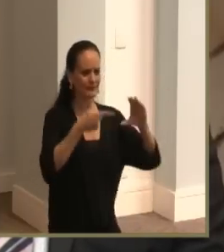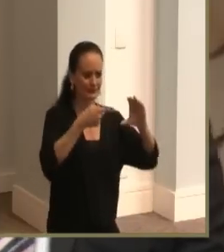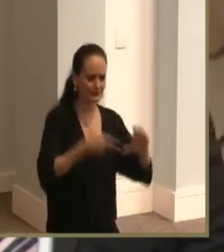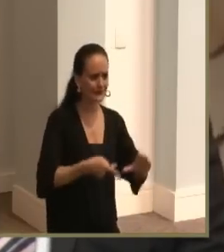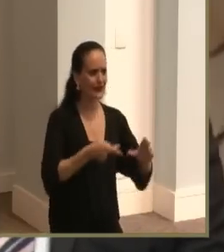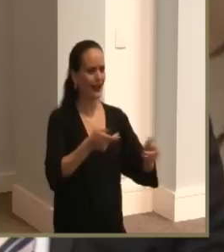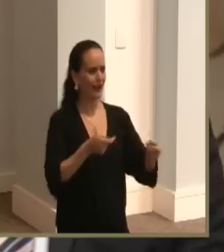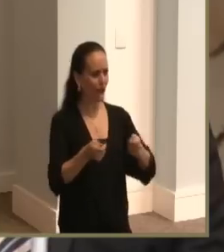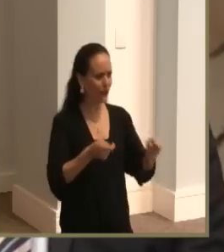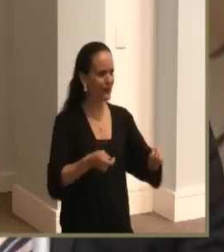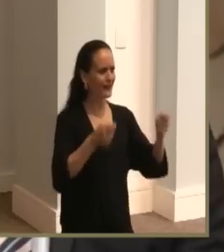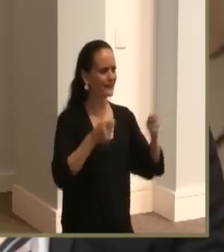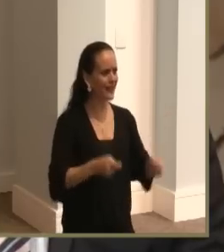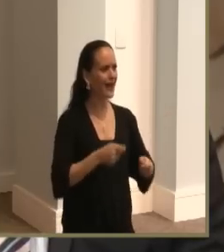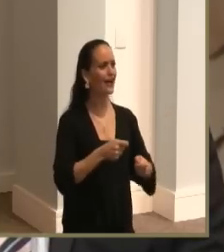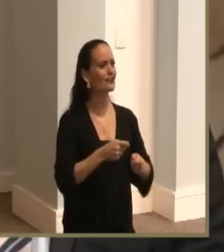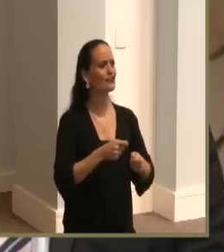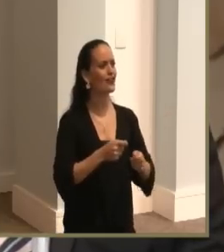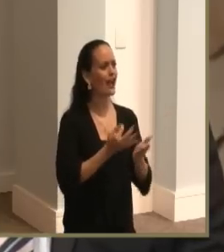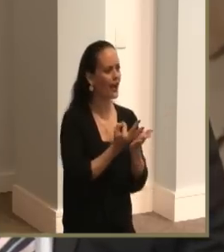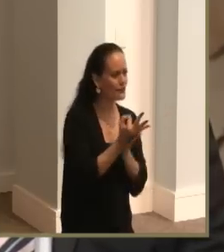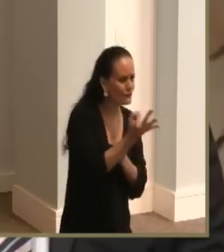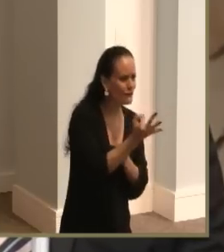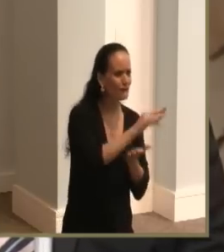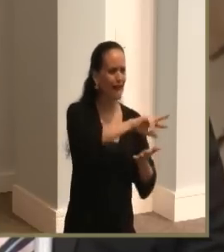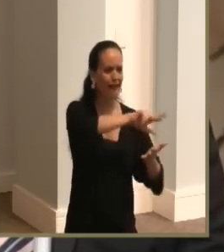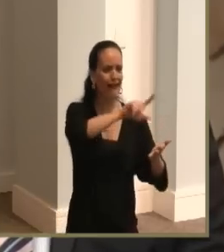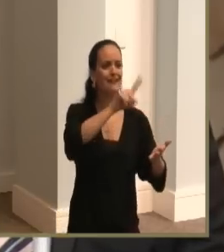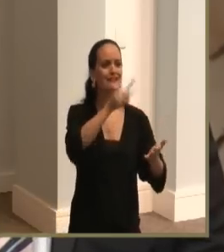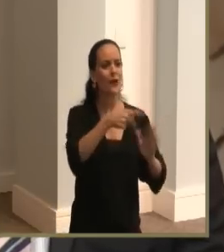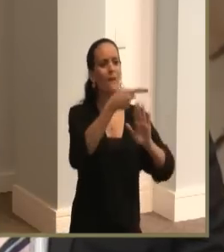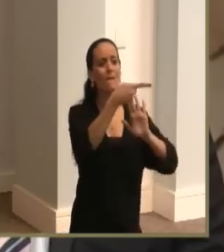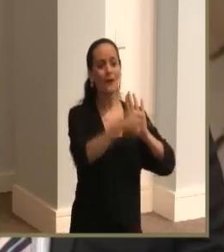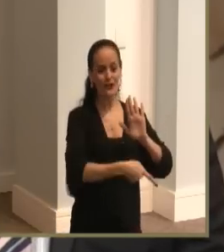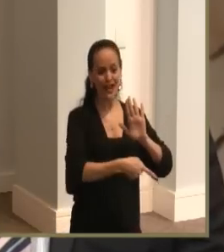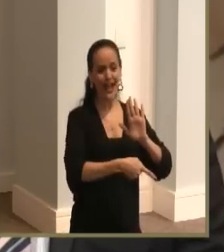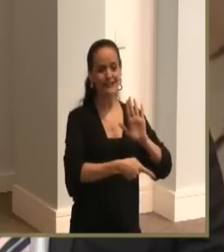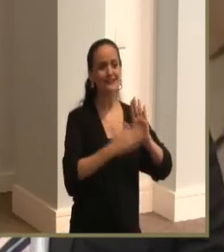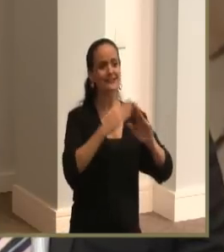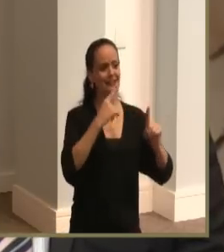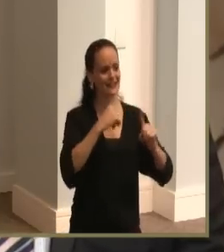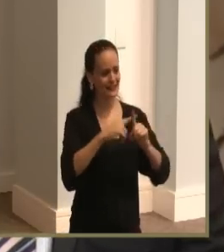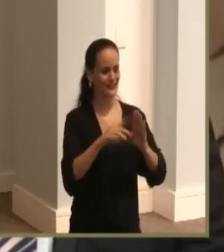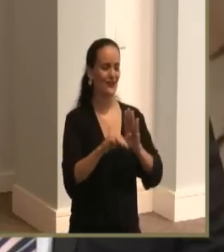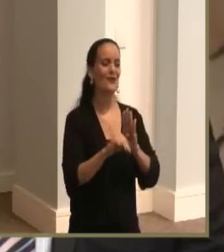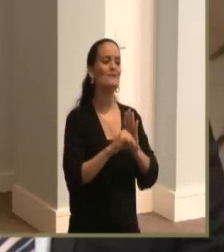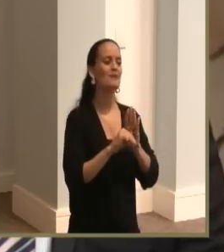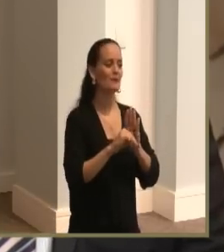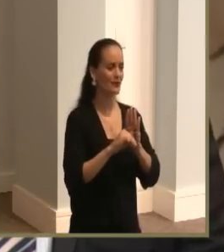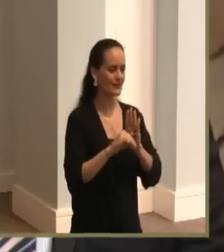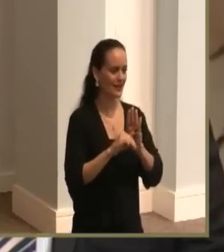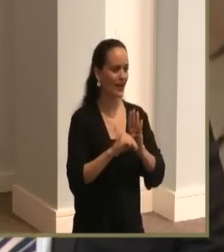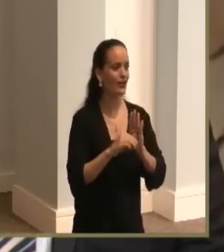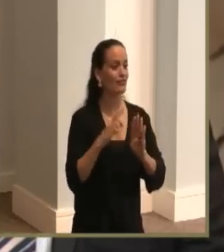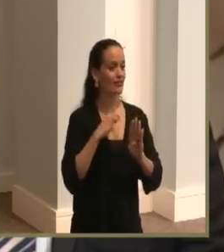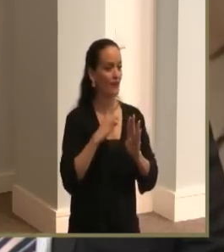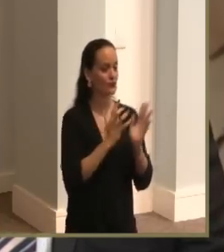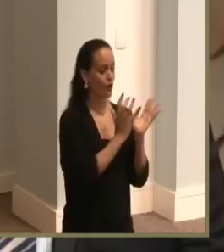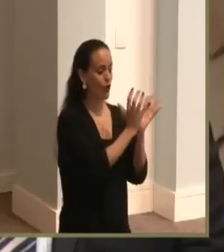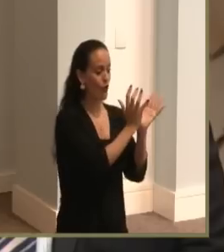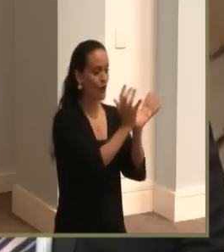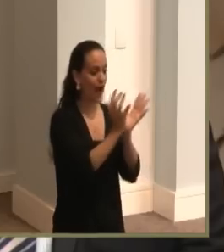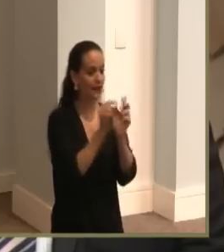Amanhecer, em Cavalcante também, ali no Setor O, são projetos da nossa igreja. No Distrito Federal, nosso campo, a nossa missão